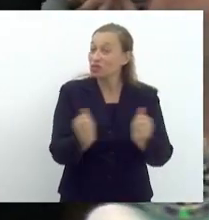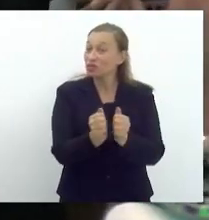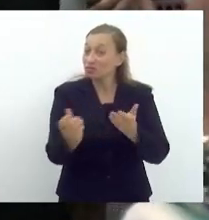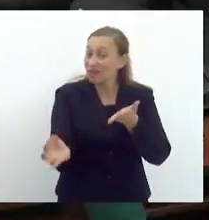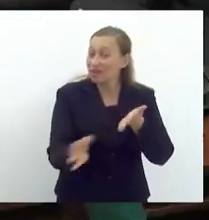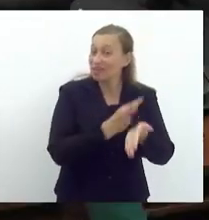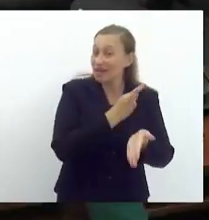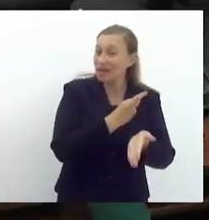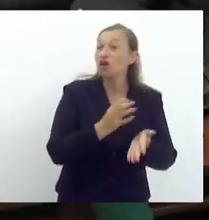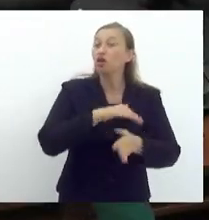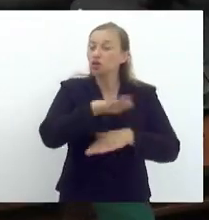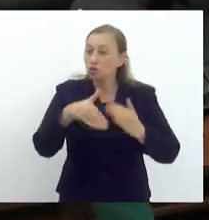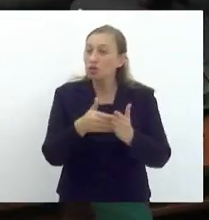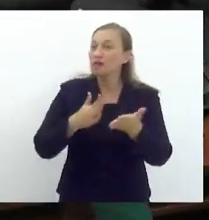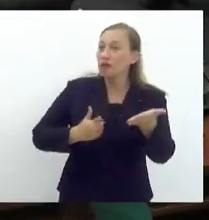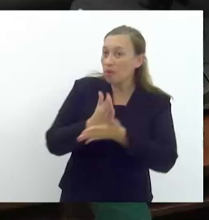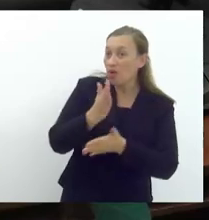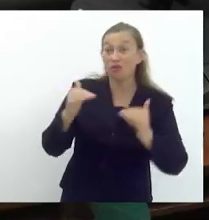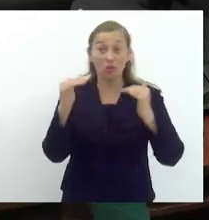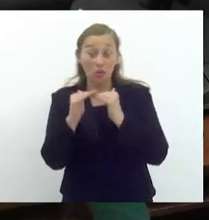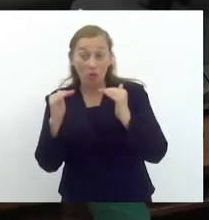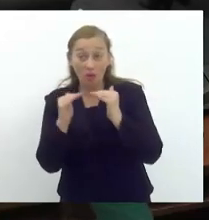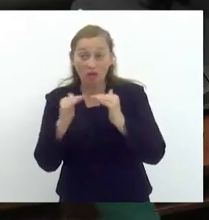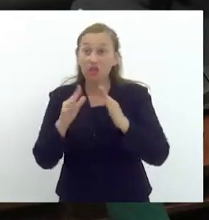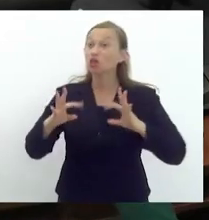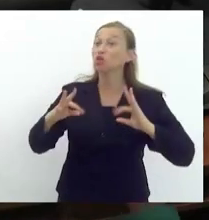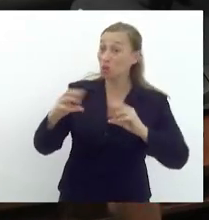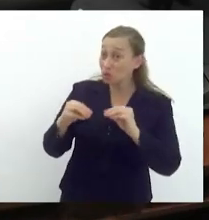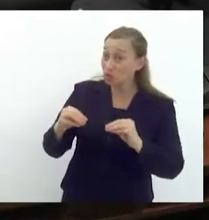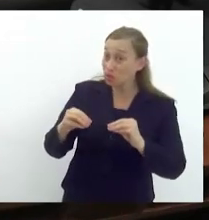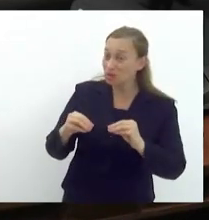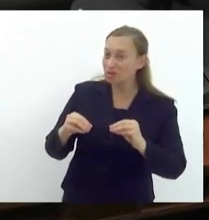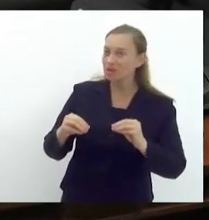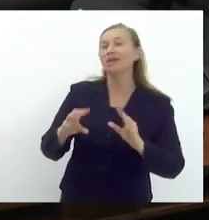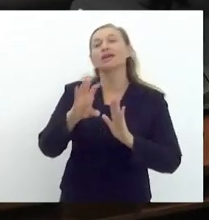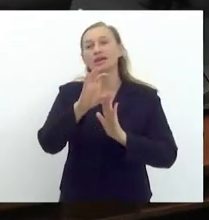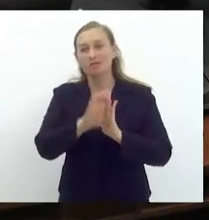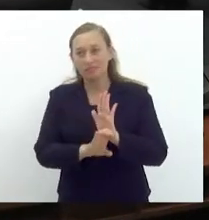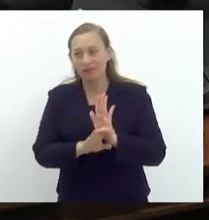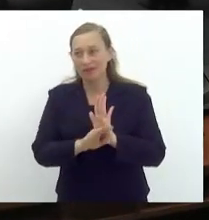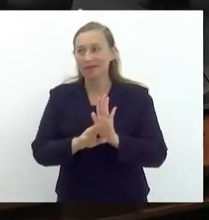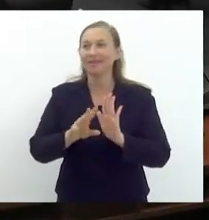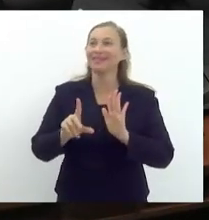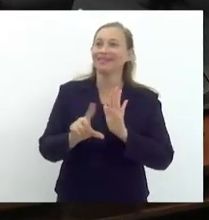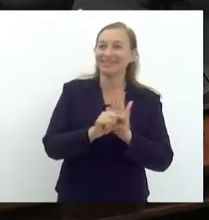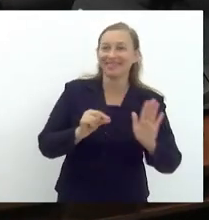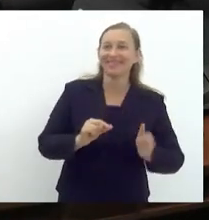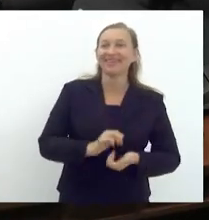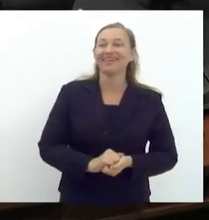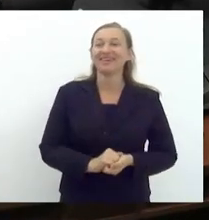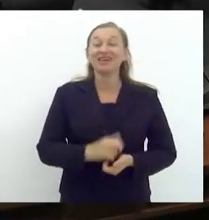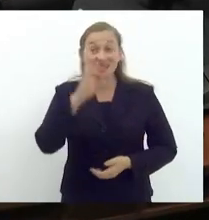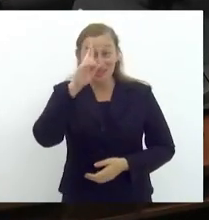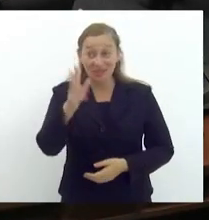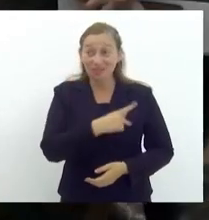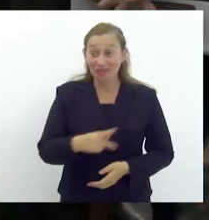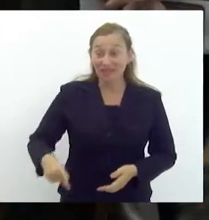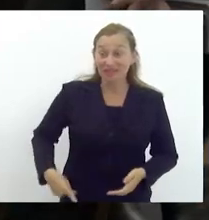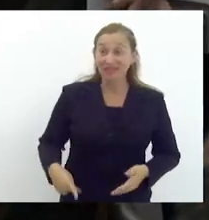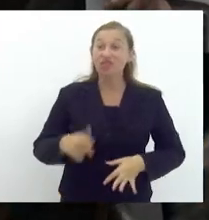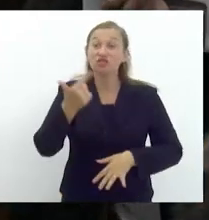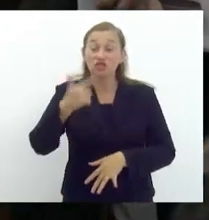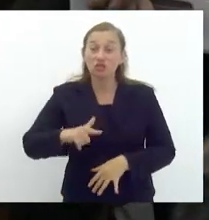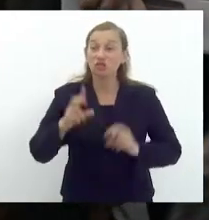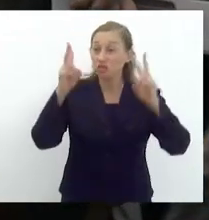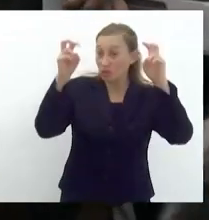todos a prova todos concordam todos emenda então do Parlamento inteiro seu presidente mais